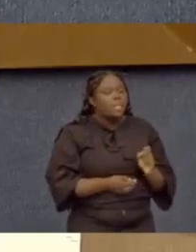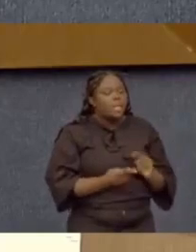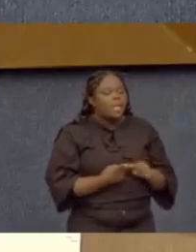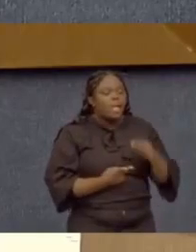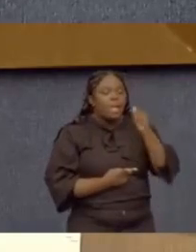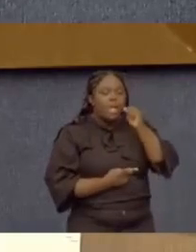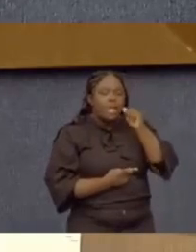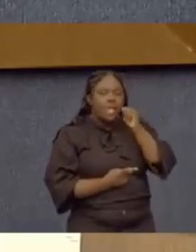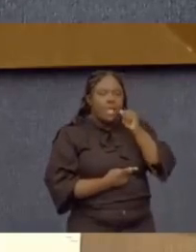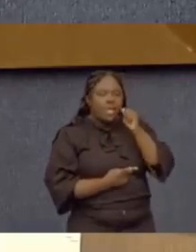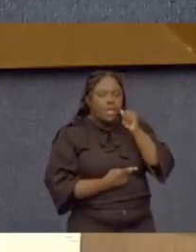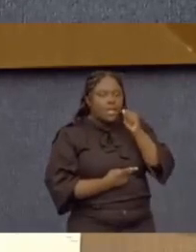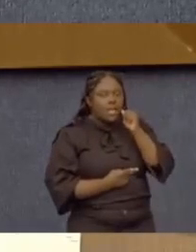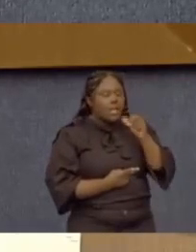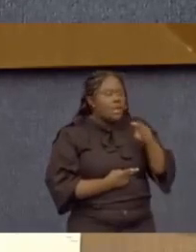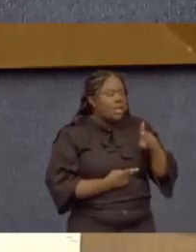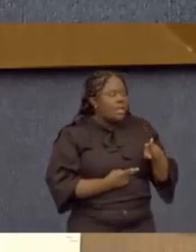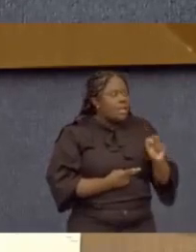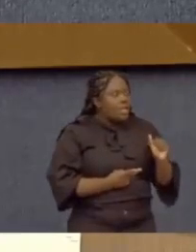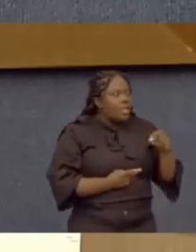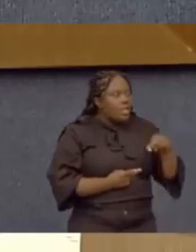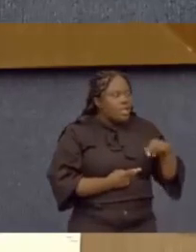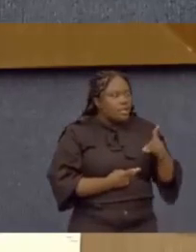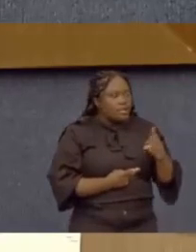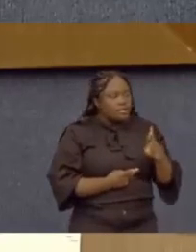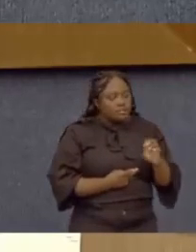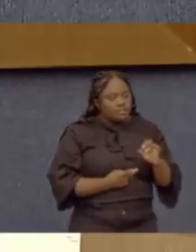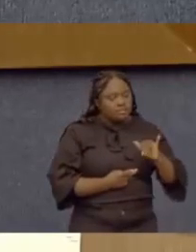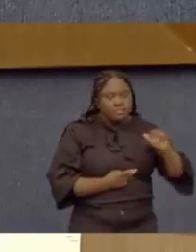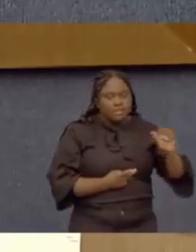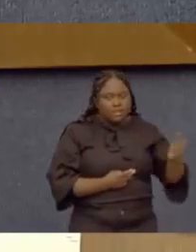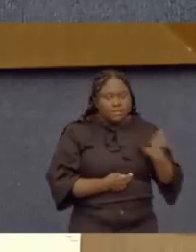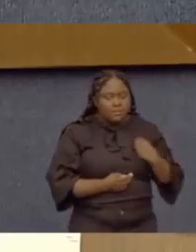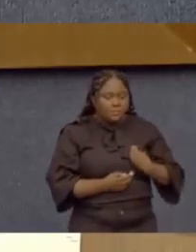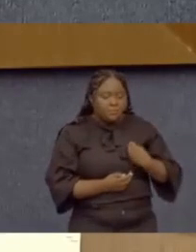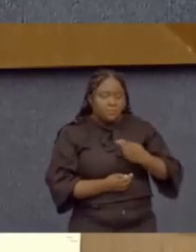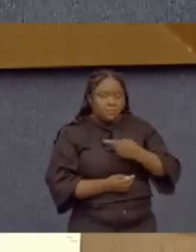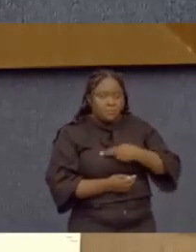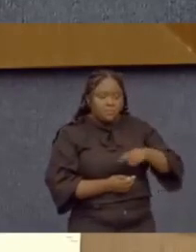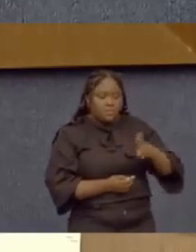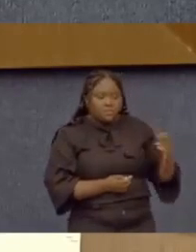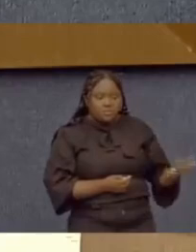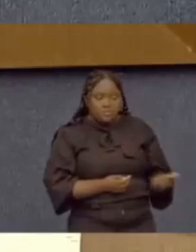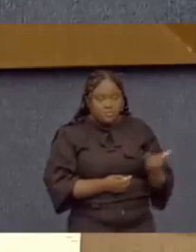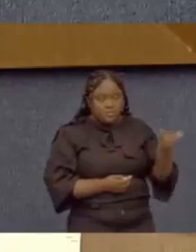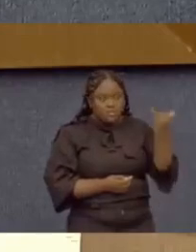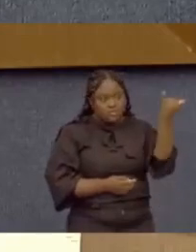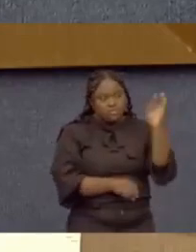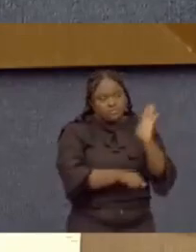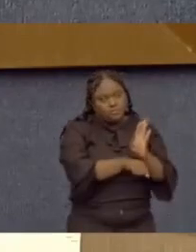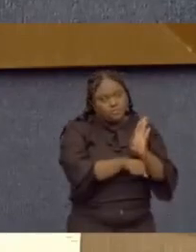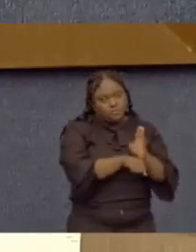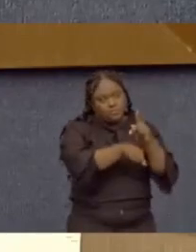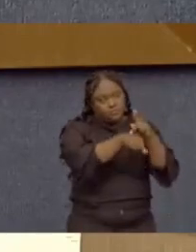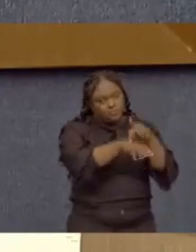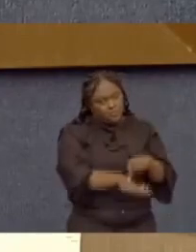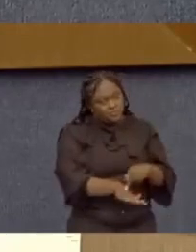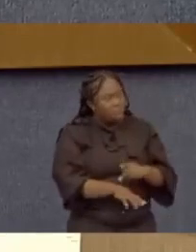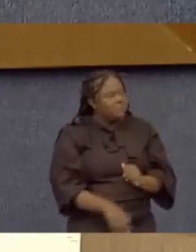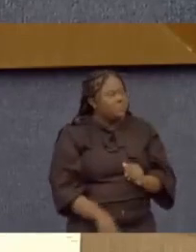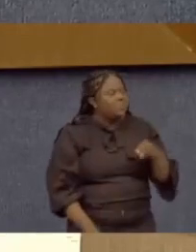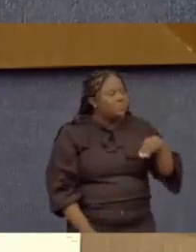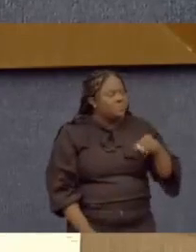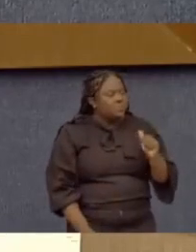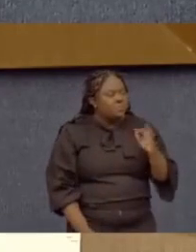Nossa irmã Andréia, que é uma presença religiosa tão importante, tão afetuosa e solidária para a nossa paróquia. A